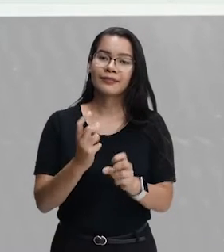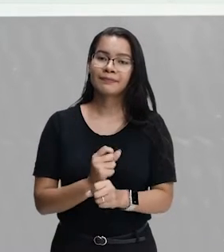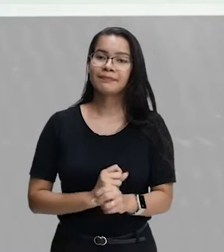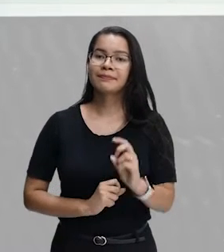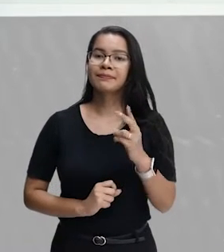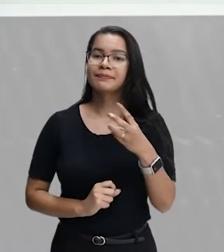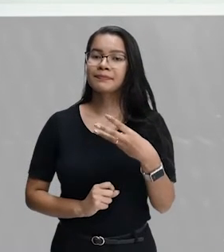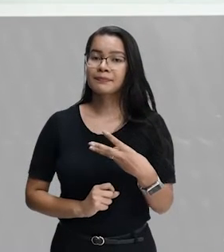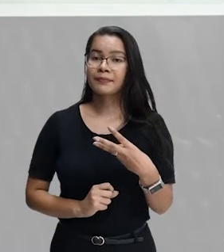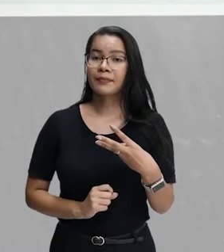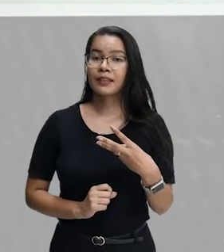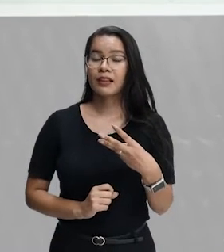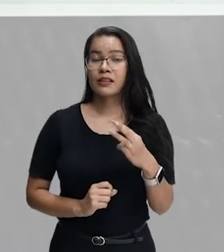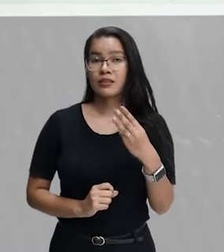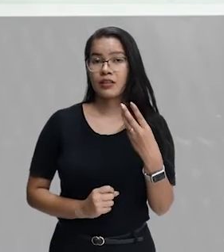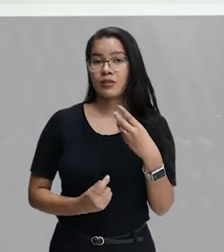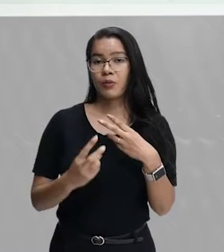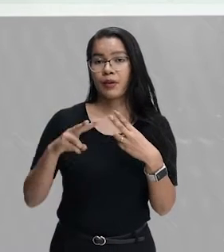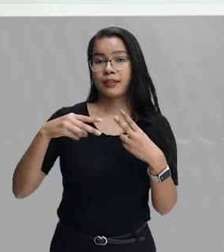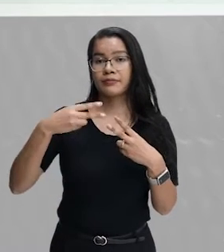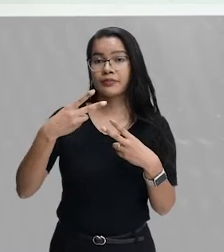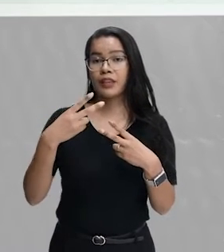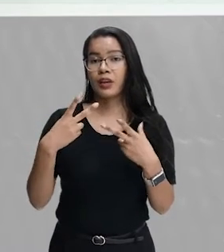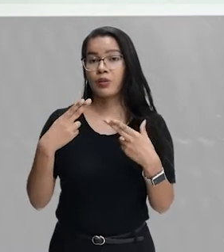ao quadrado dá 9.